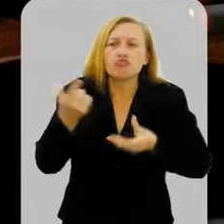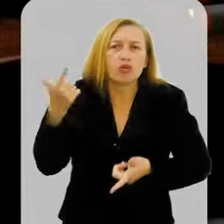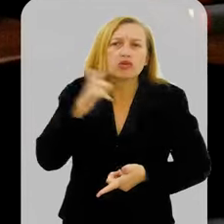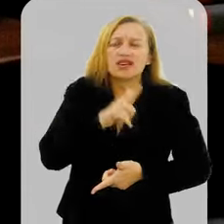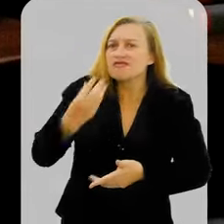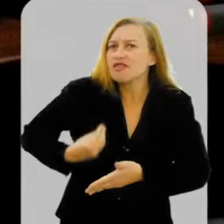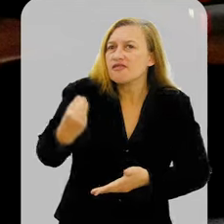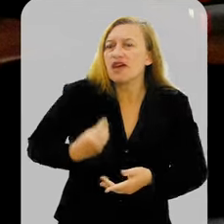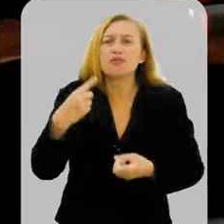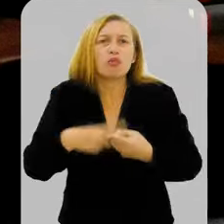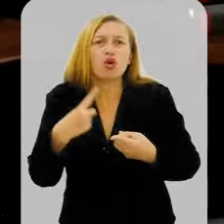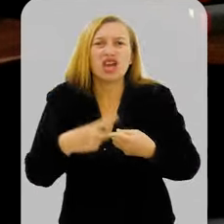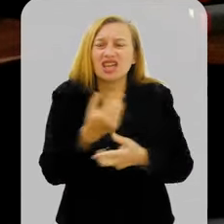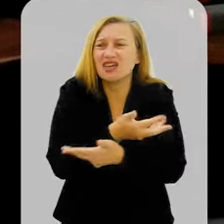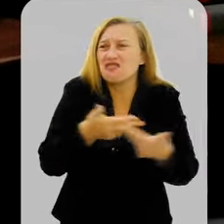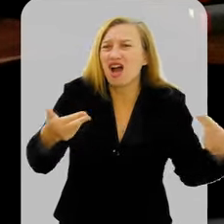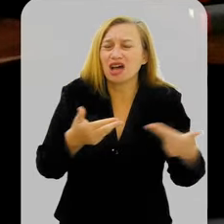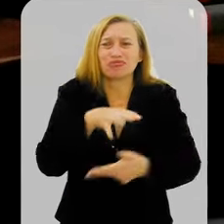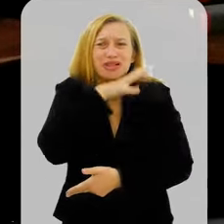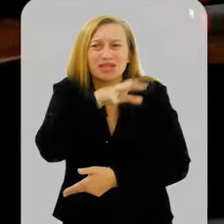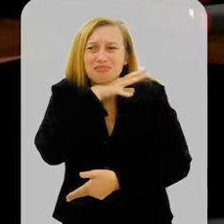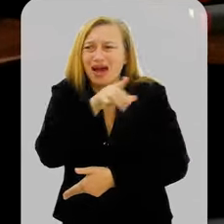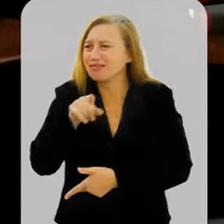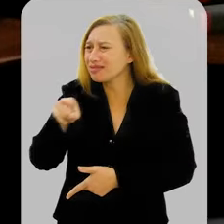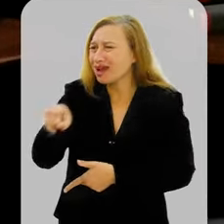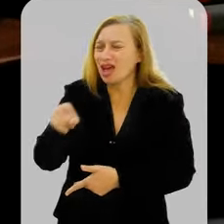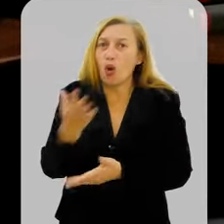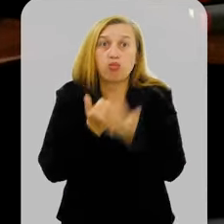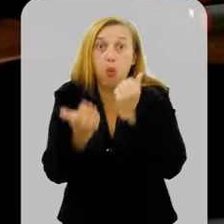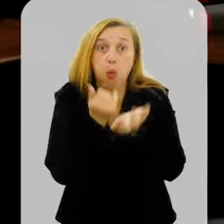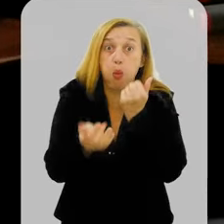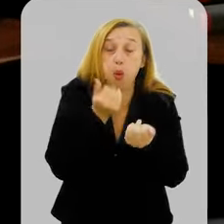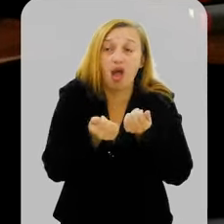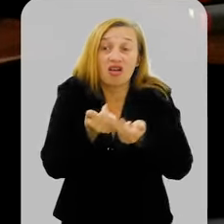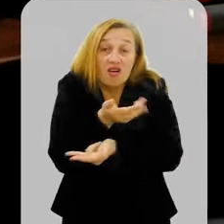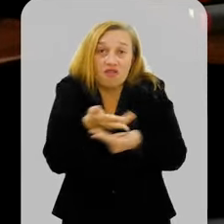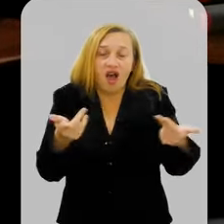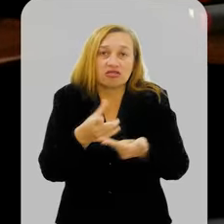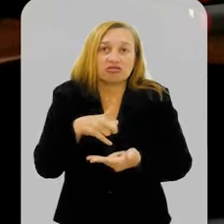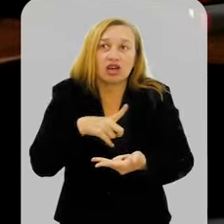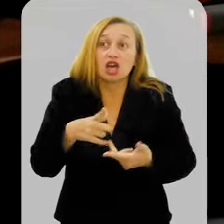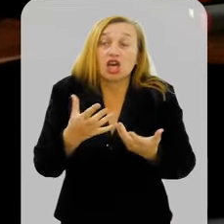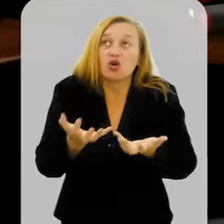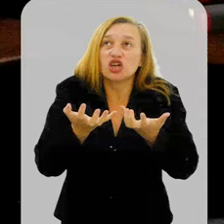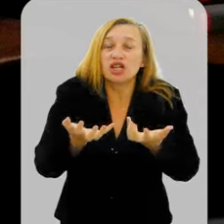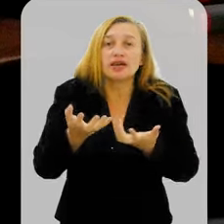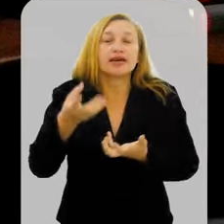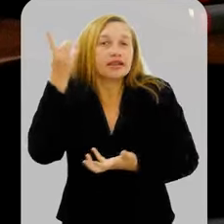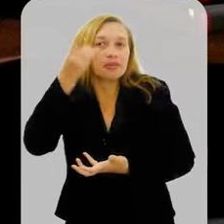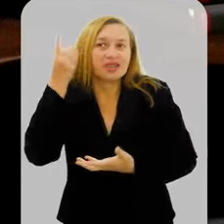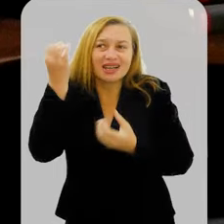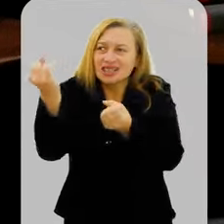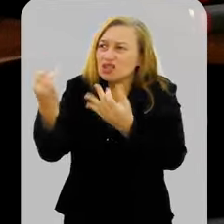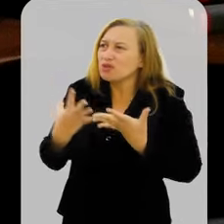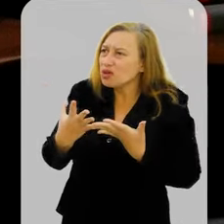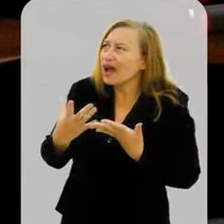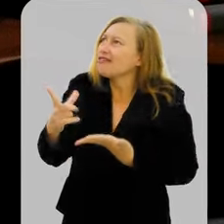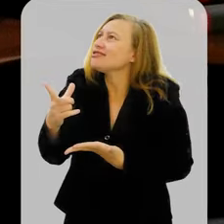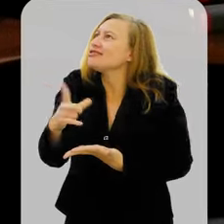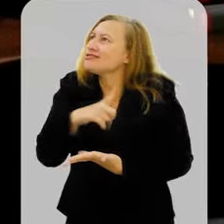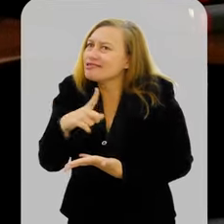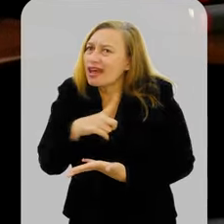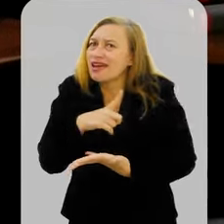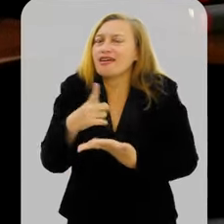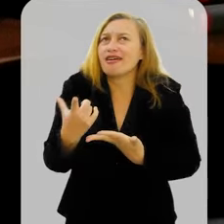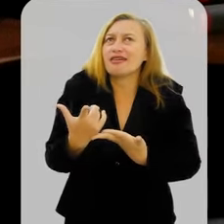conseguem sobreviver, né? Porque tem muitos animais ali, é muita comida, é muito. Eu queria que a deputada me dissesse como é que se a